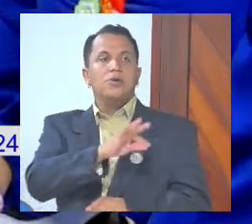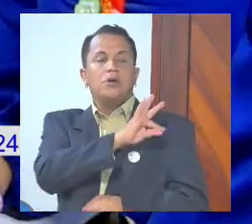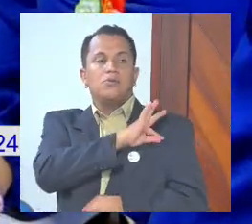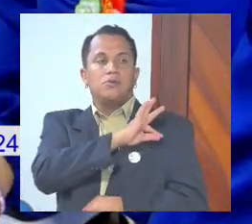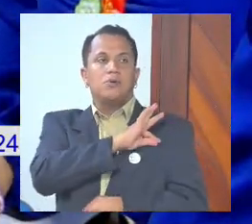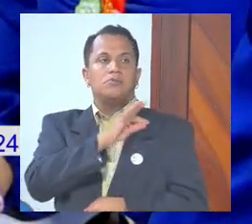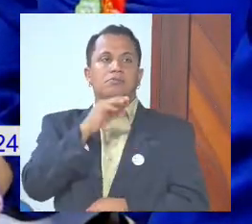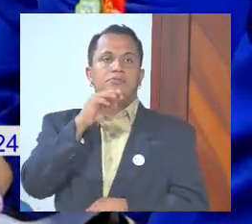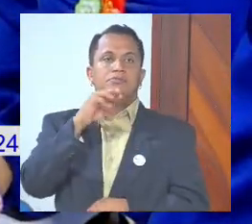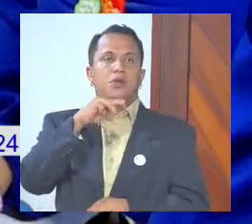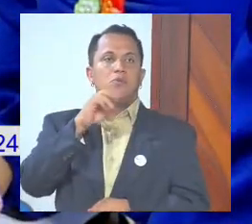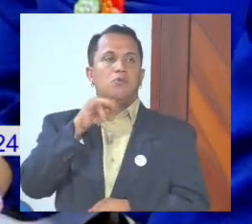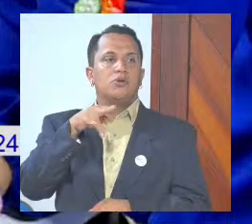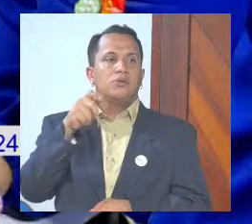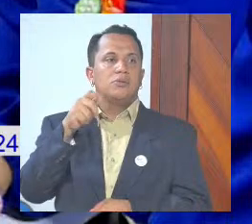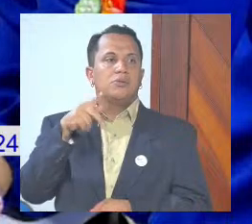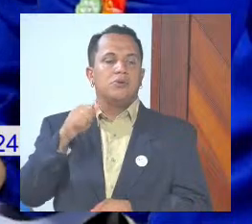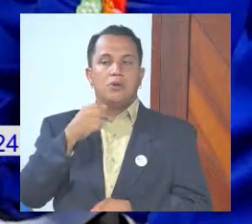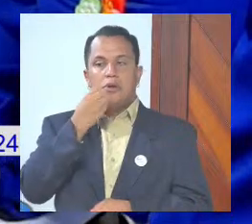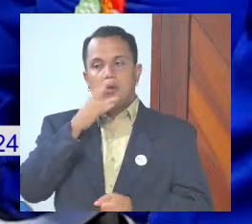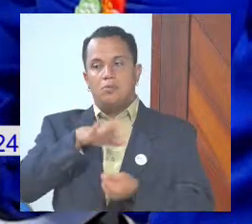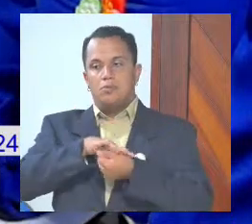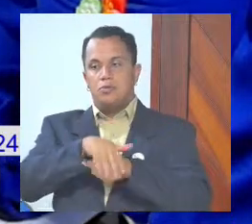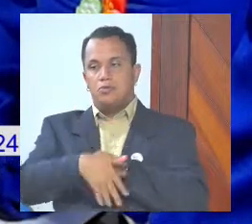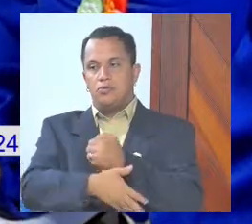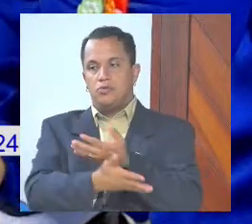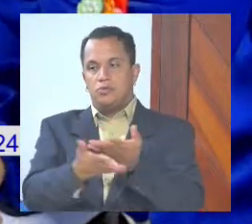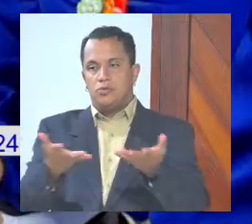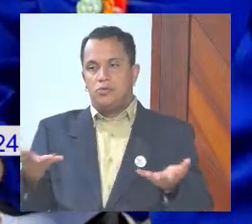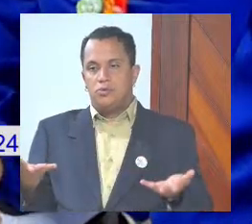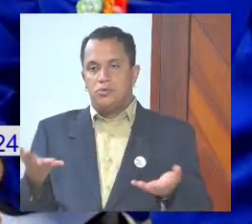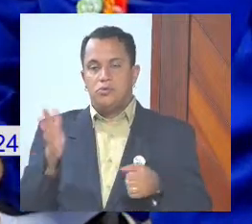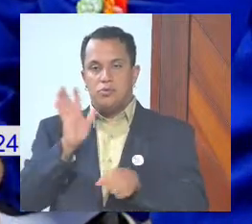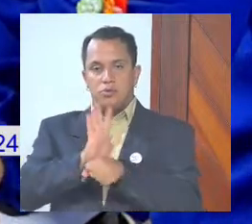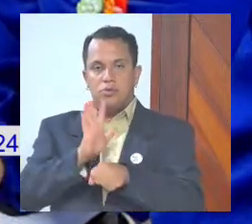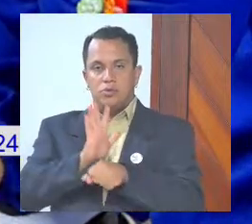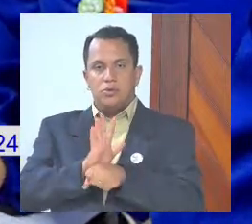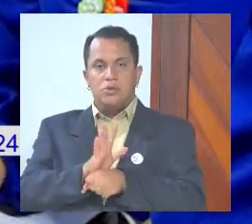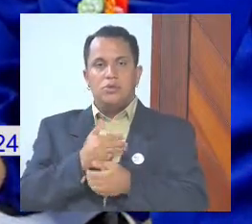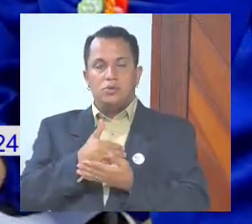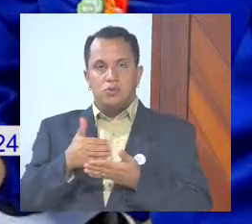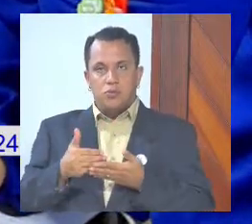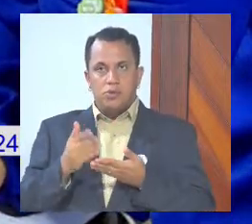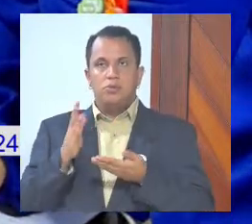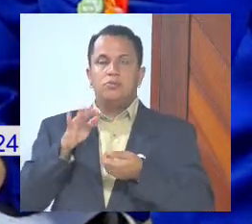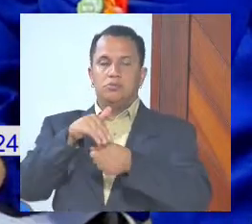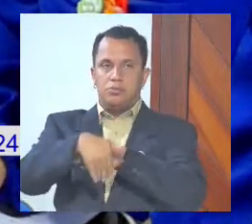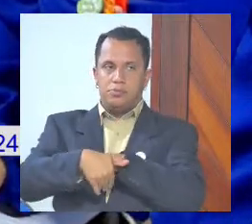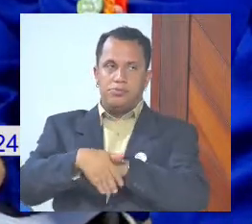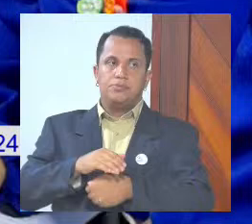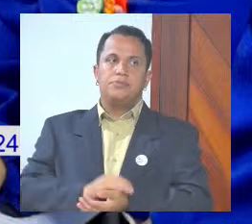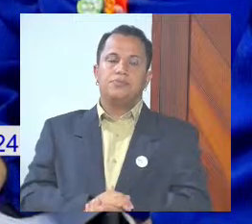municipais, nosso cordial boa noite, final de tarde, começo de noite.